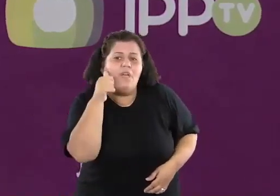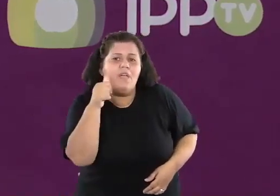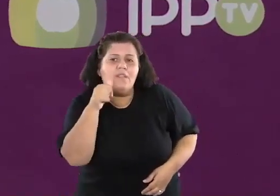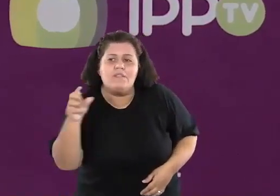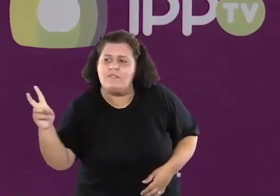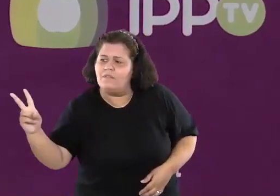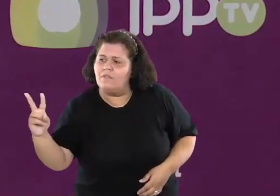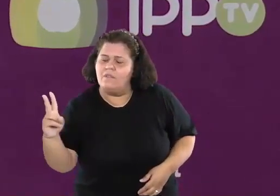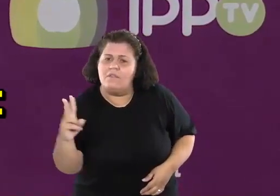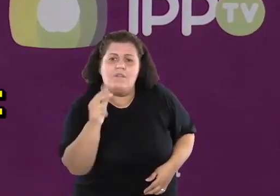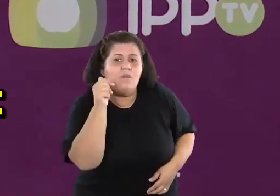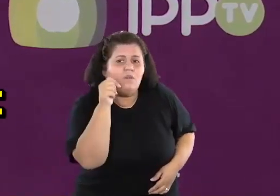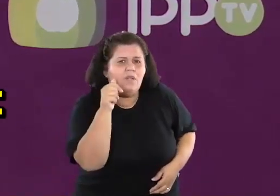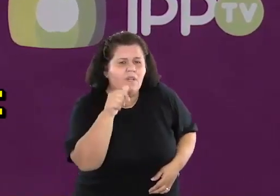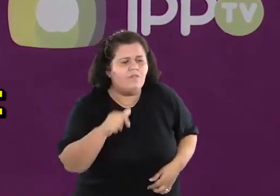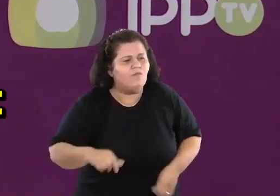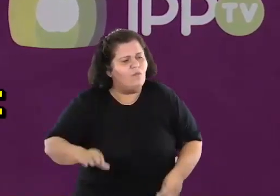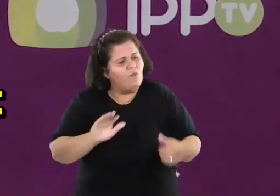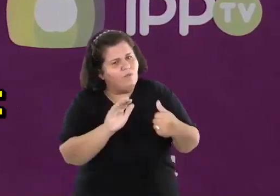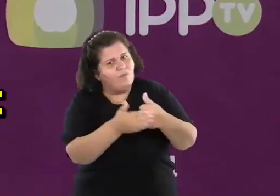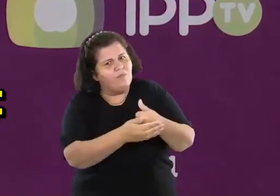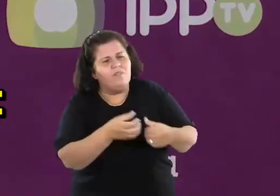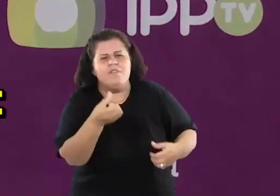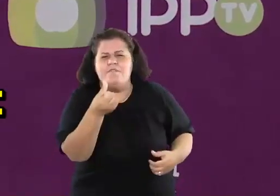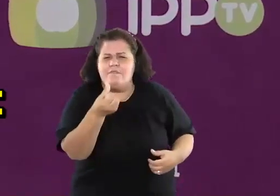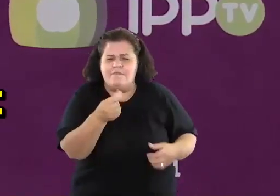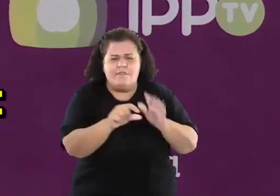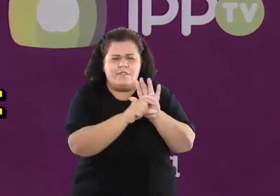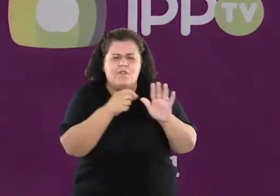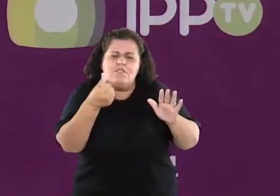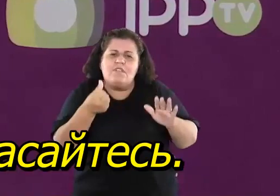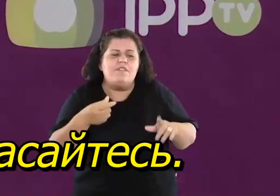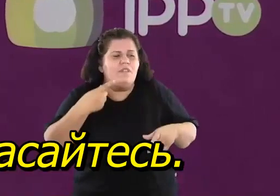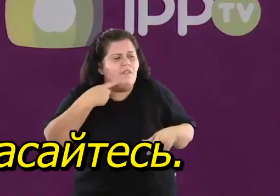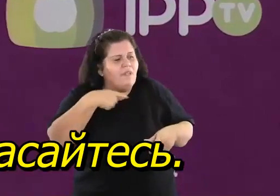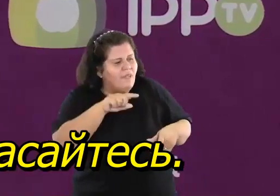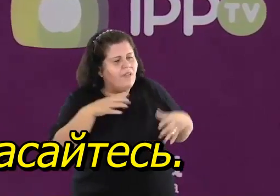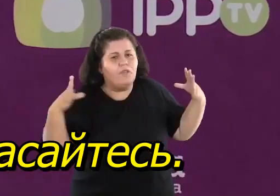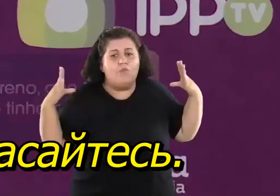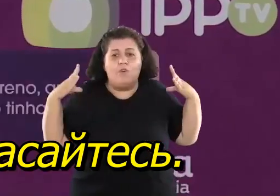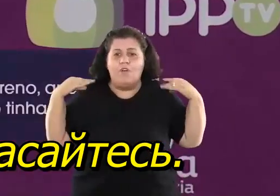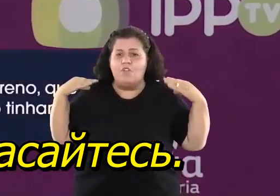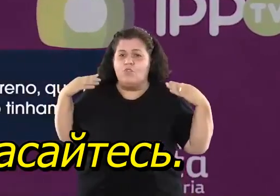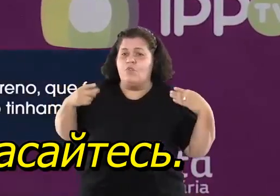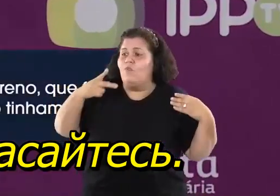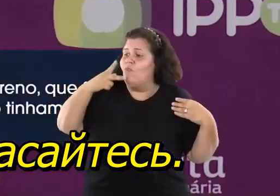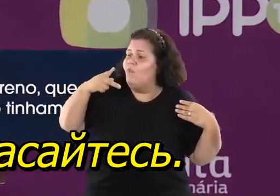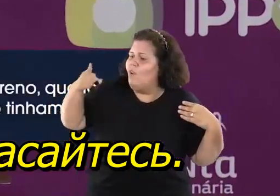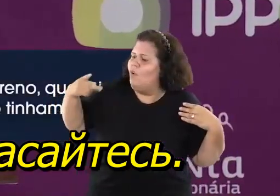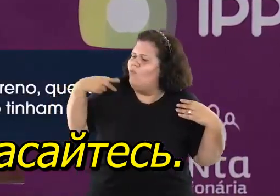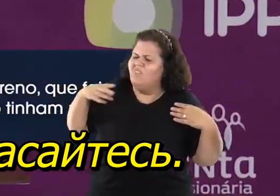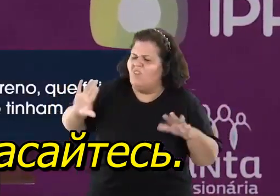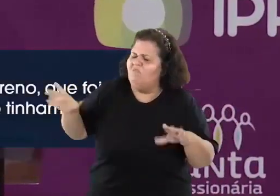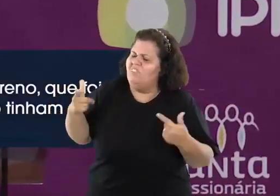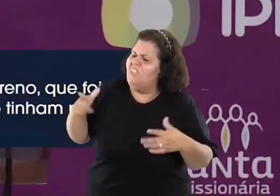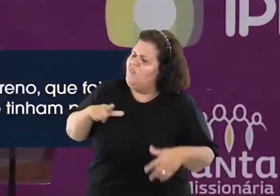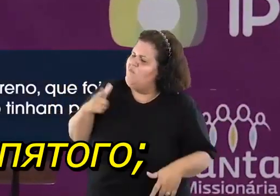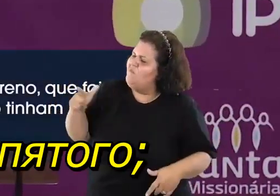foram ao sepulcro. Vamos ler primeiro o versículo 6. Ele, porém, lhes disse, o anjo disse às mulheres: não vos